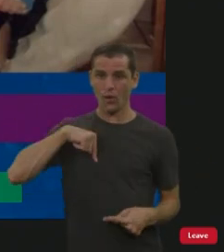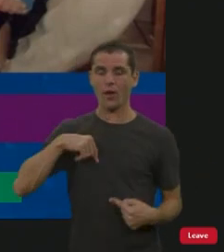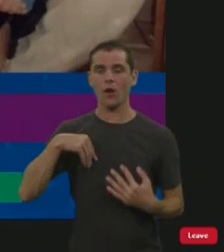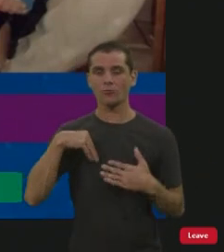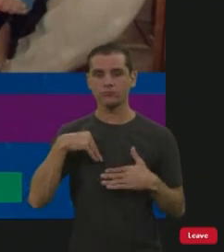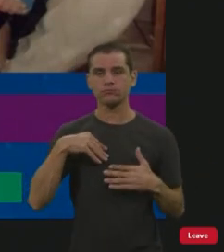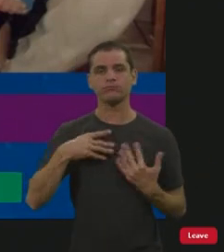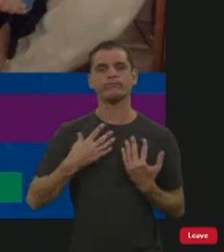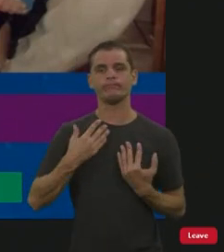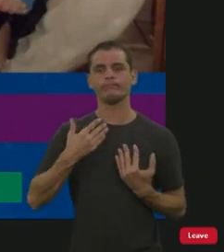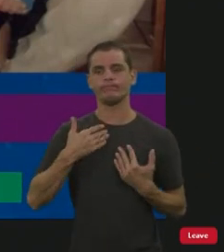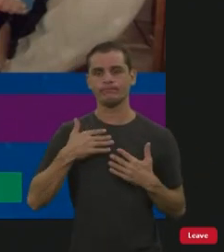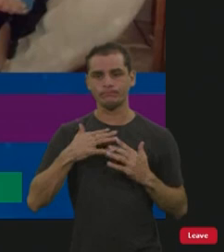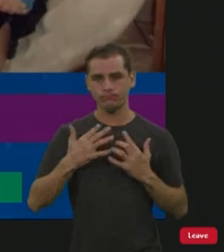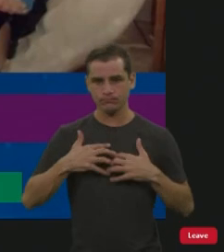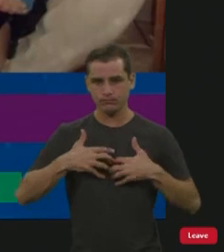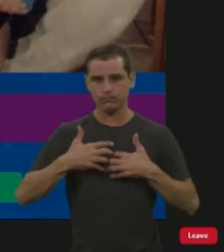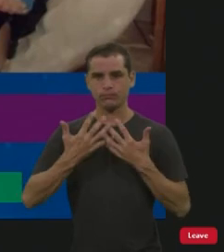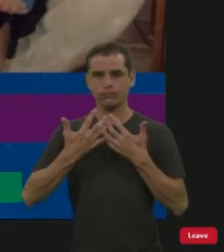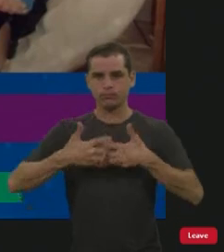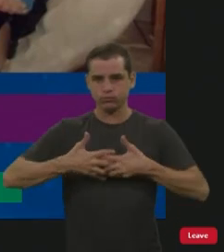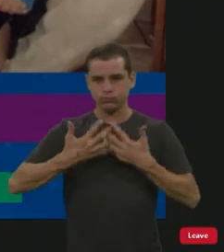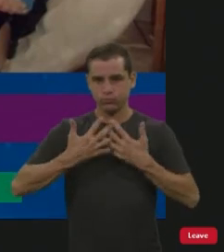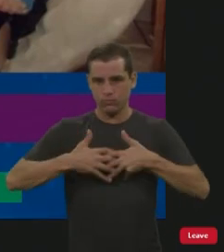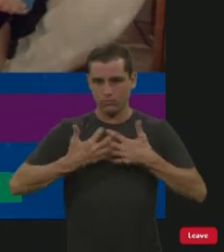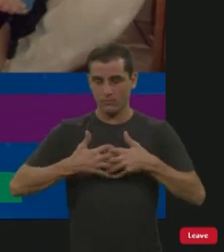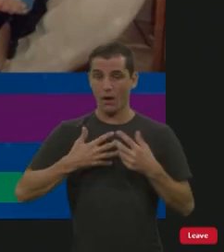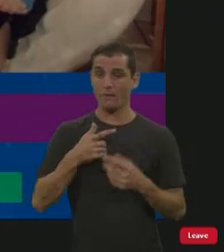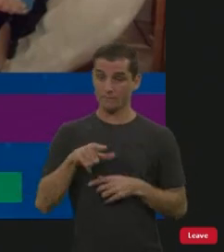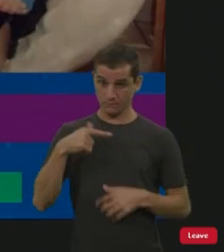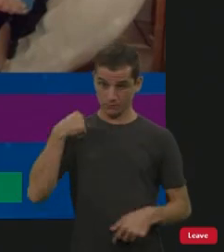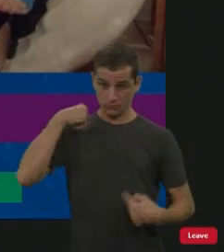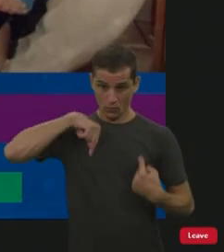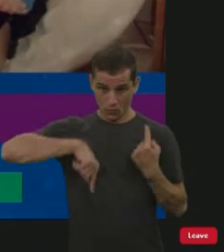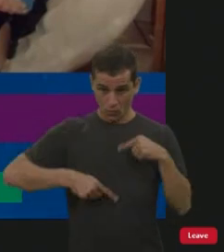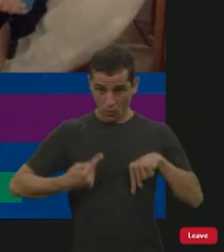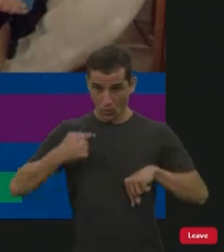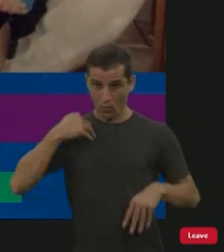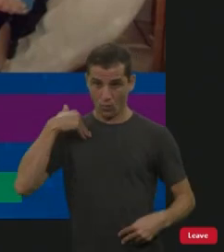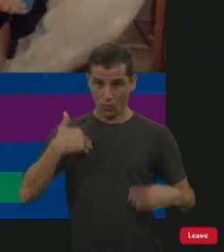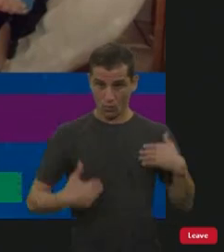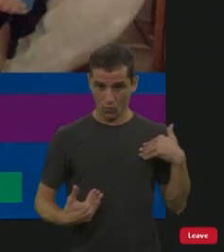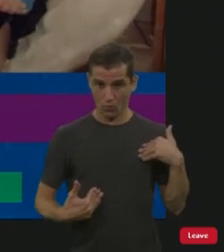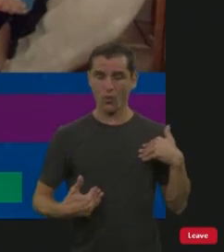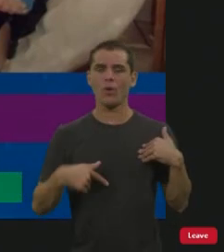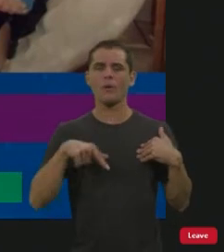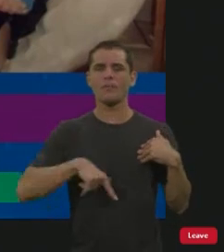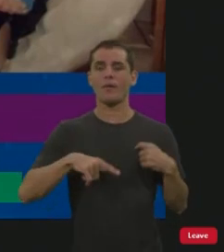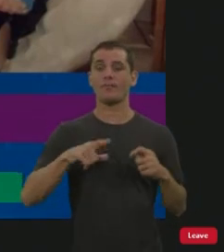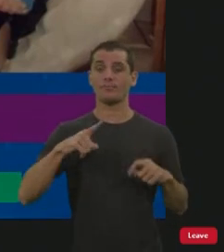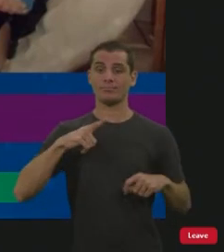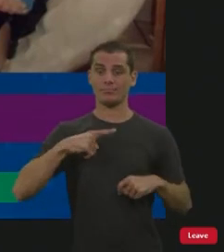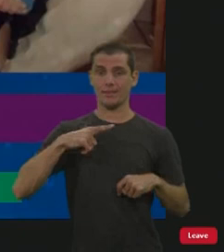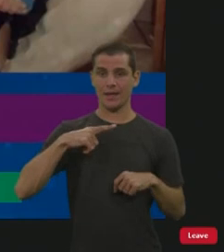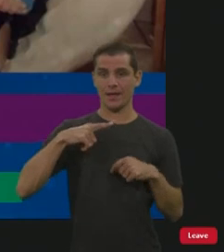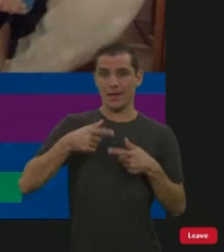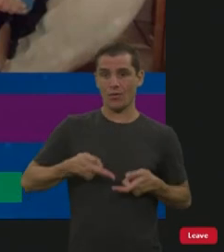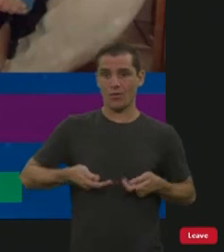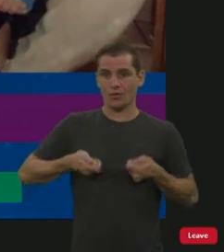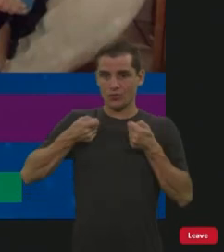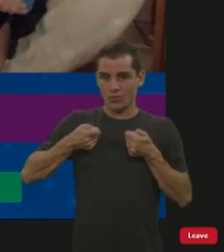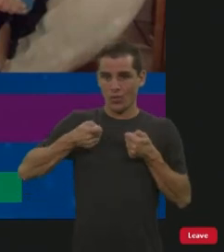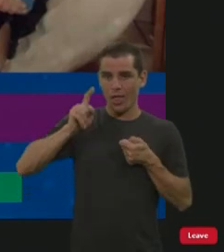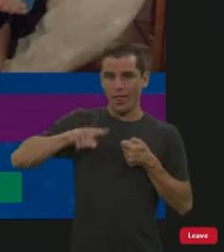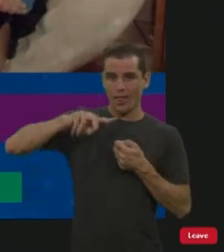Como tudo no nosso organismo, a gente tem um controle que é feito pelo nosso material genético, que é